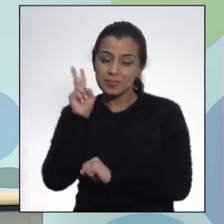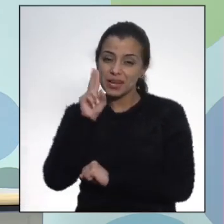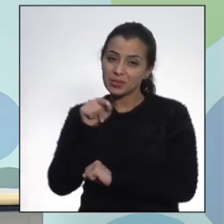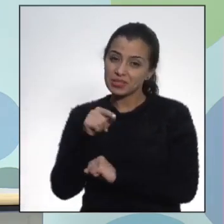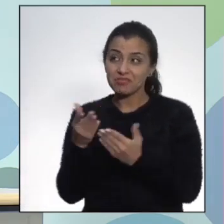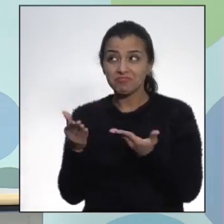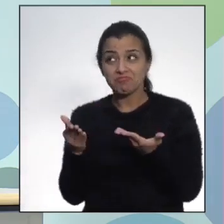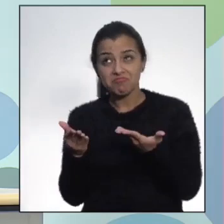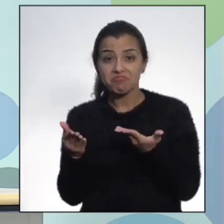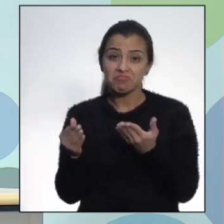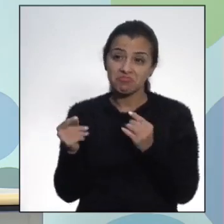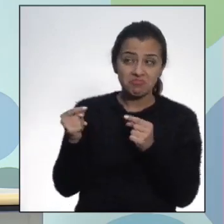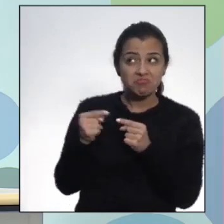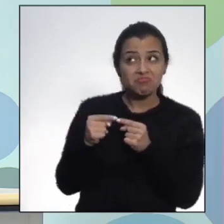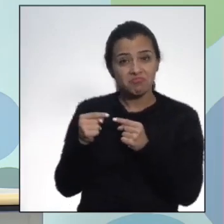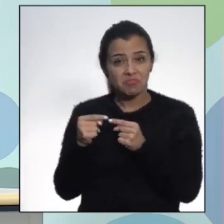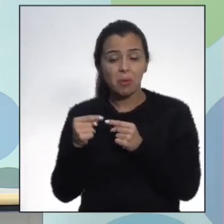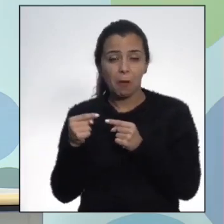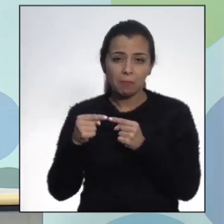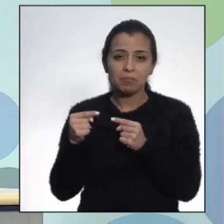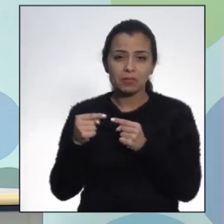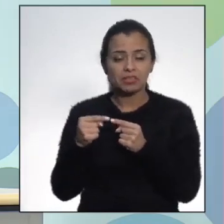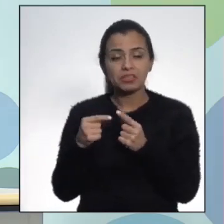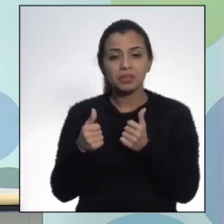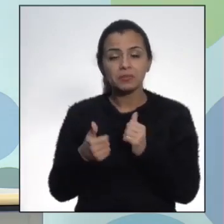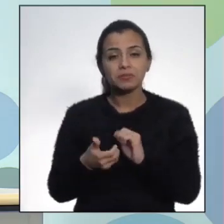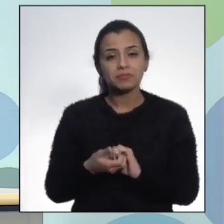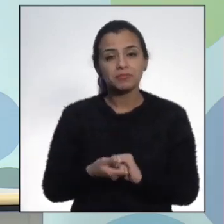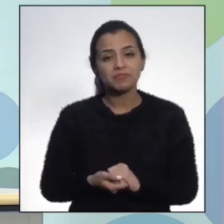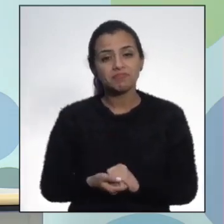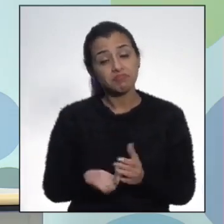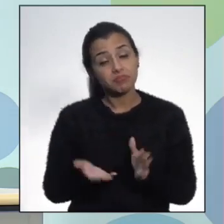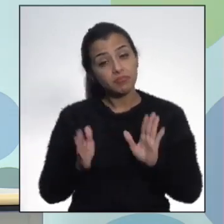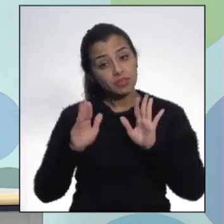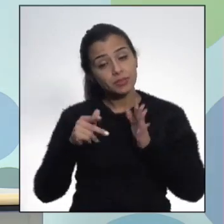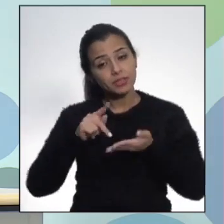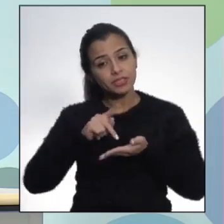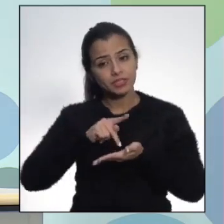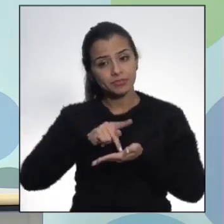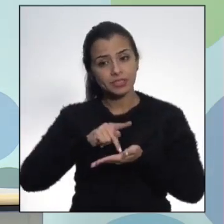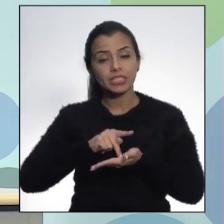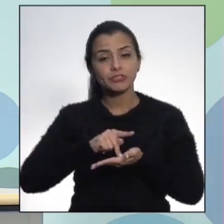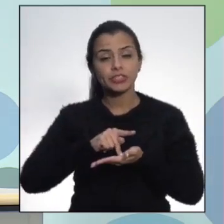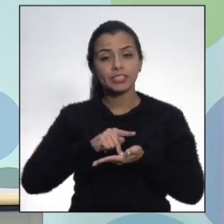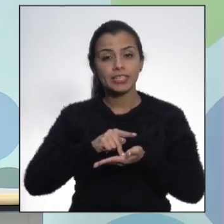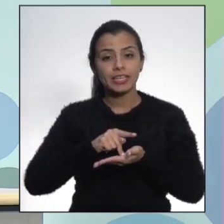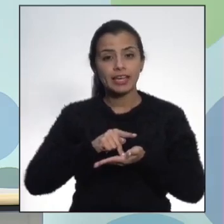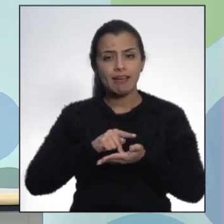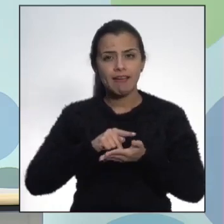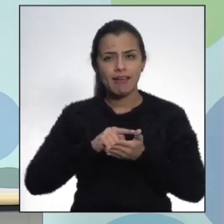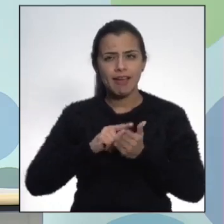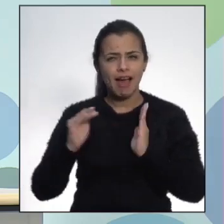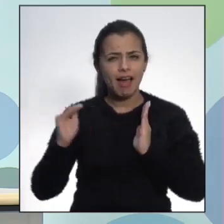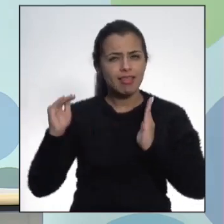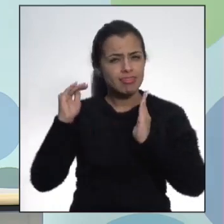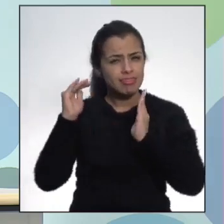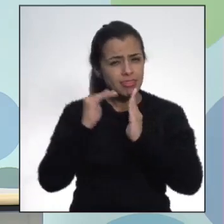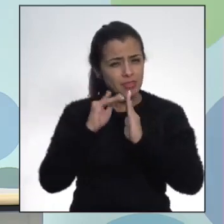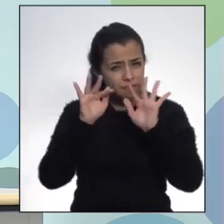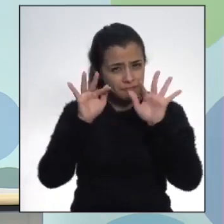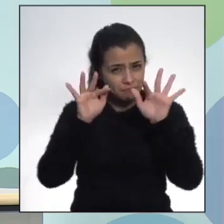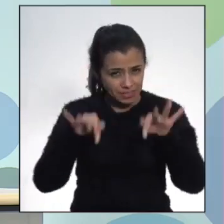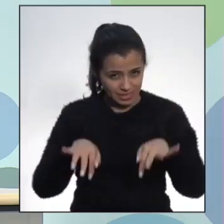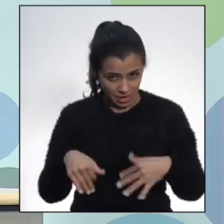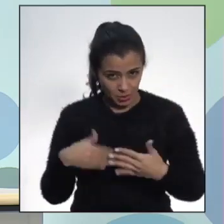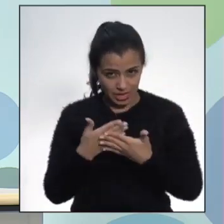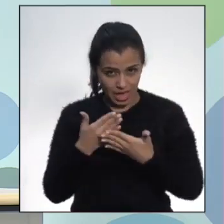Uma boa relação, né? Uma boa relação. Na realidade, olha, até o final da aula eu contarei a história do noviço